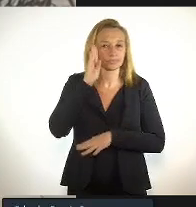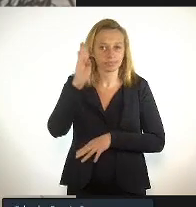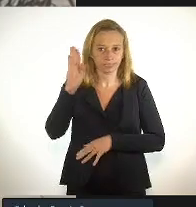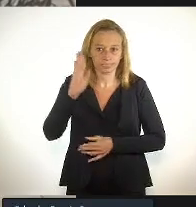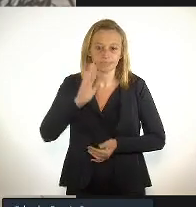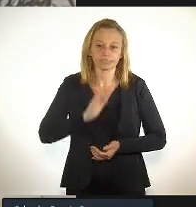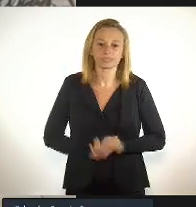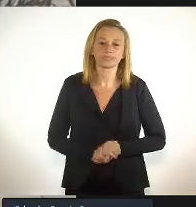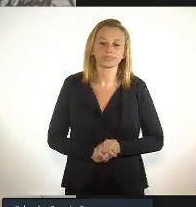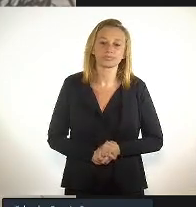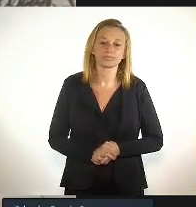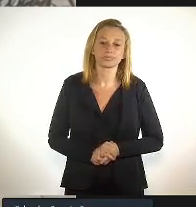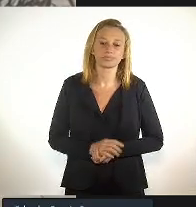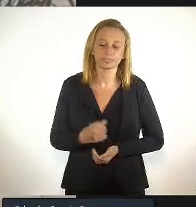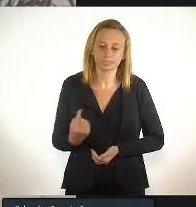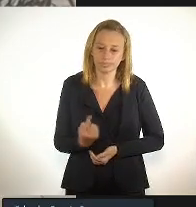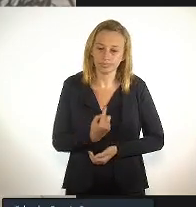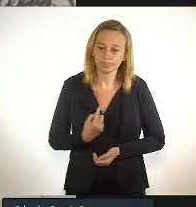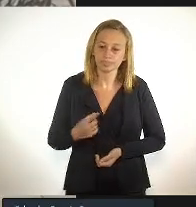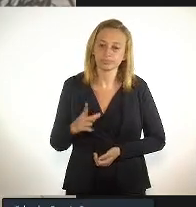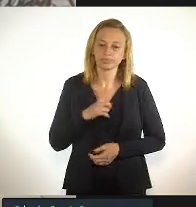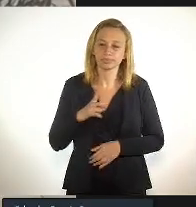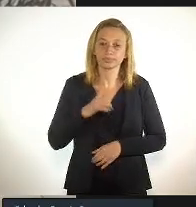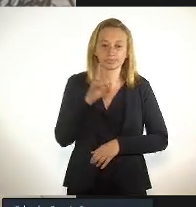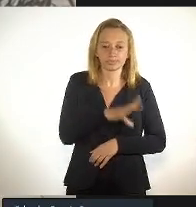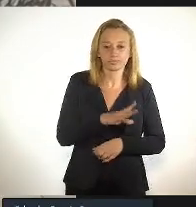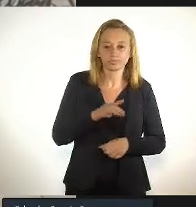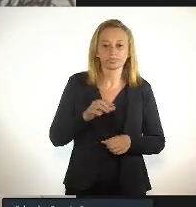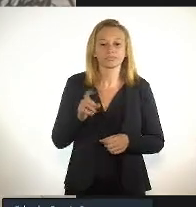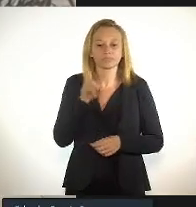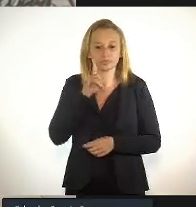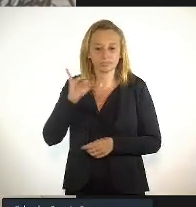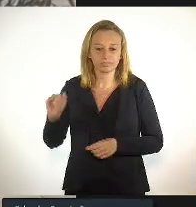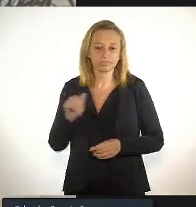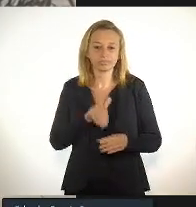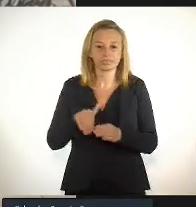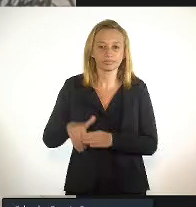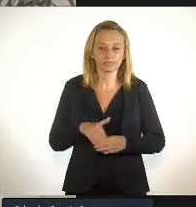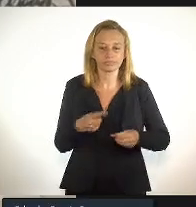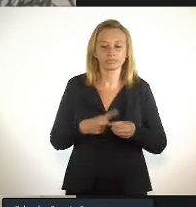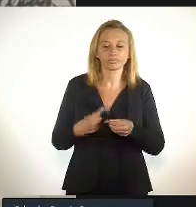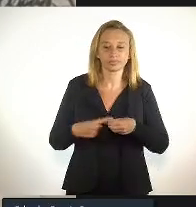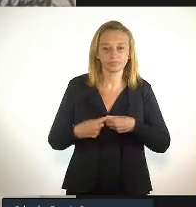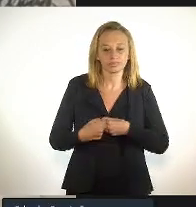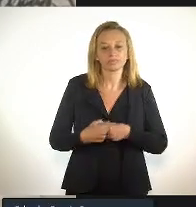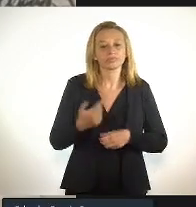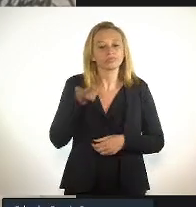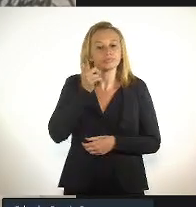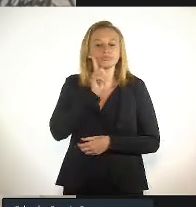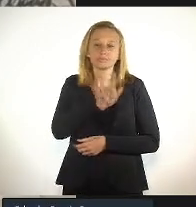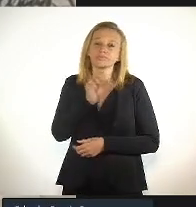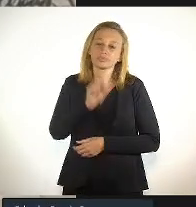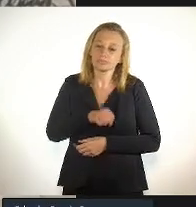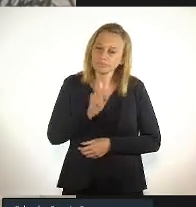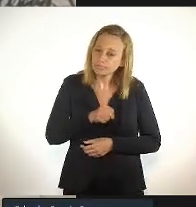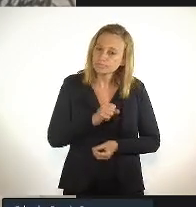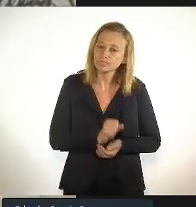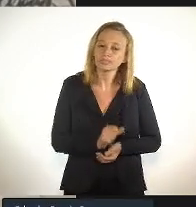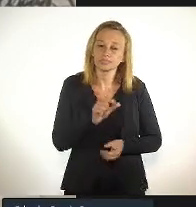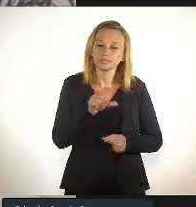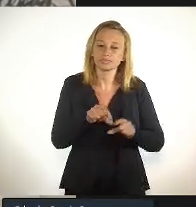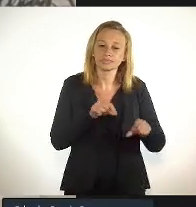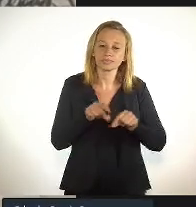fundamental de que passamos nesses últimos dias de eleições municipais, onde conseguimos, sim, eleger